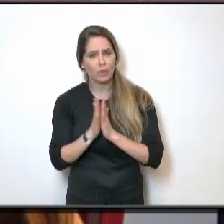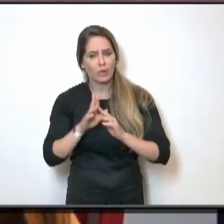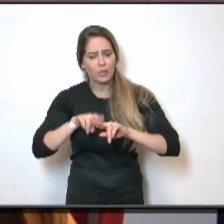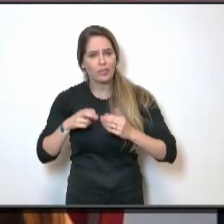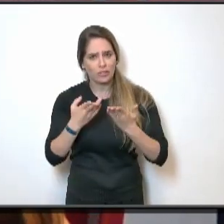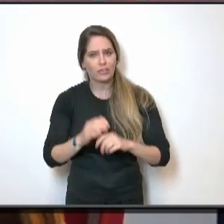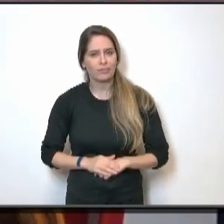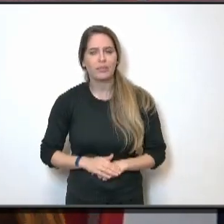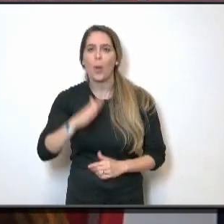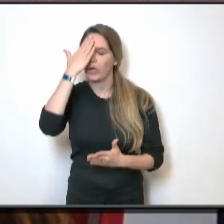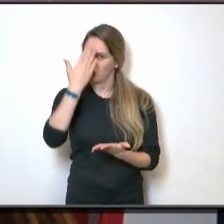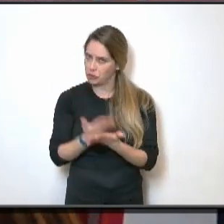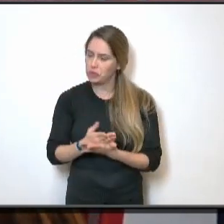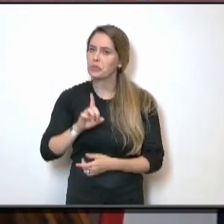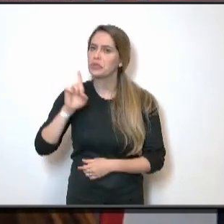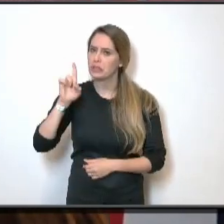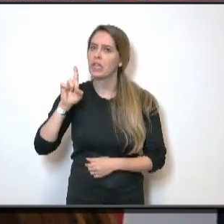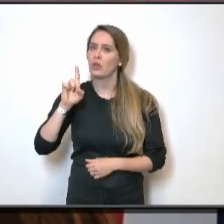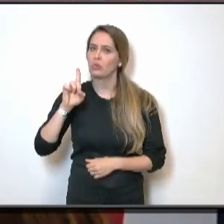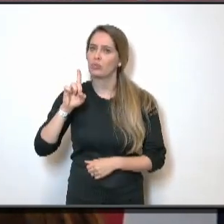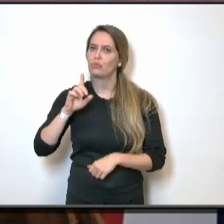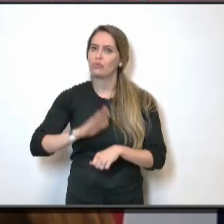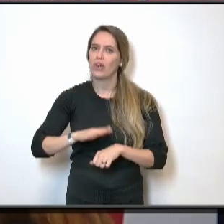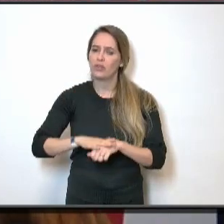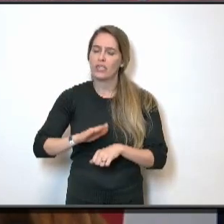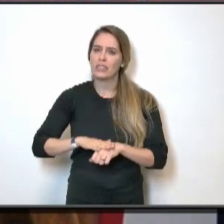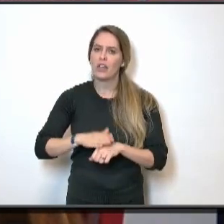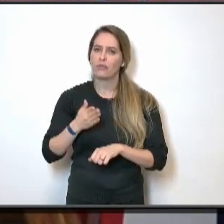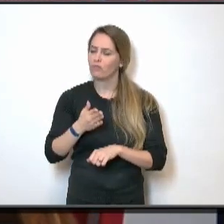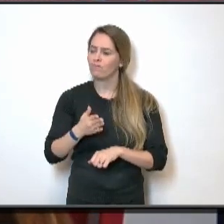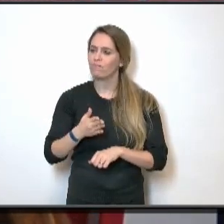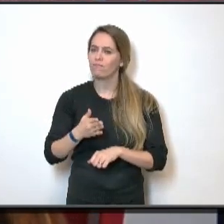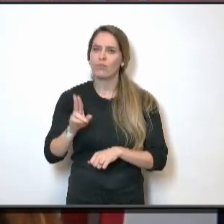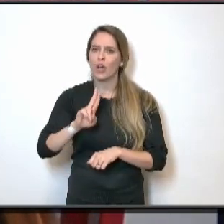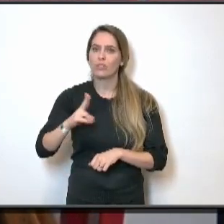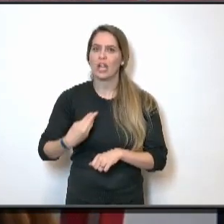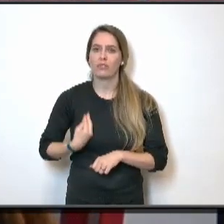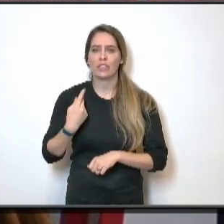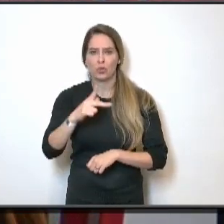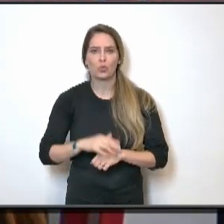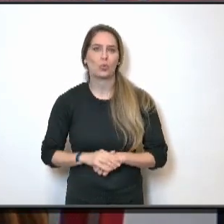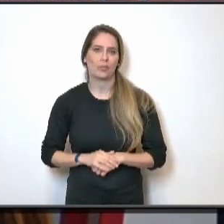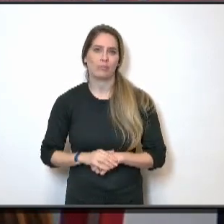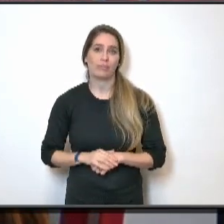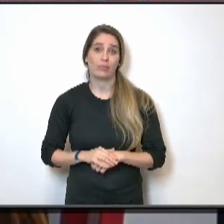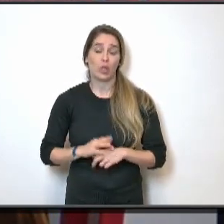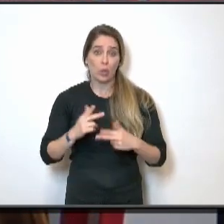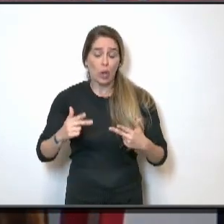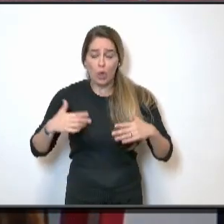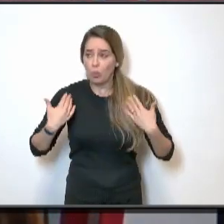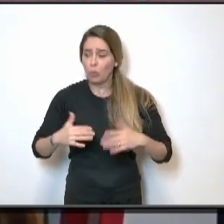de fazer grandes coisas através de você. Só está começando, meu irmão. Não é o fim. Talvez aqui